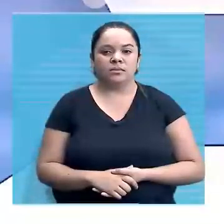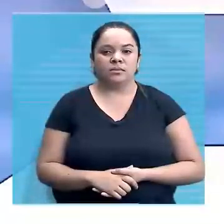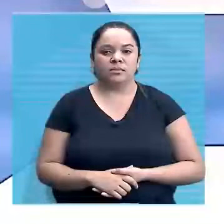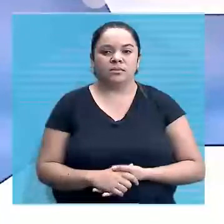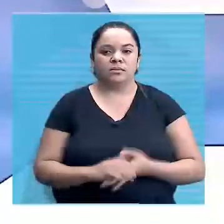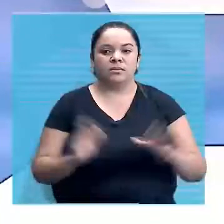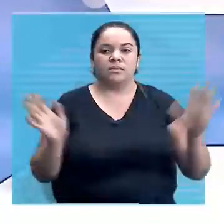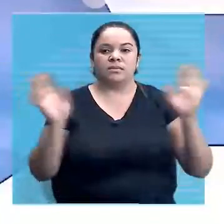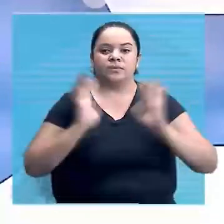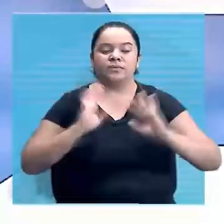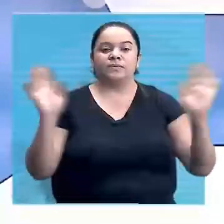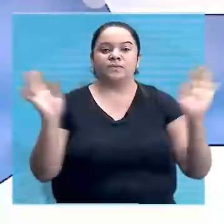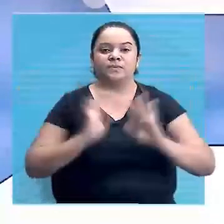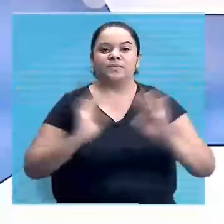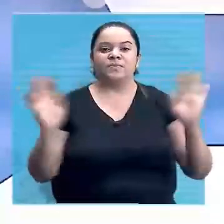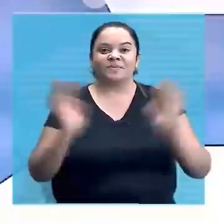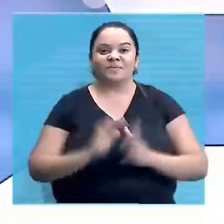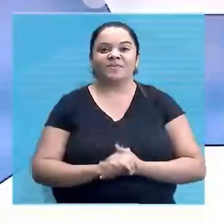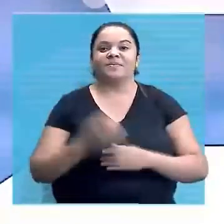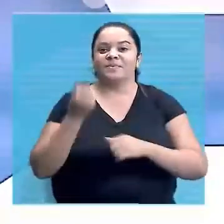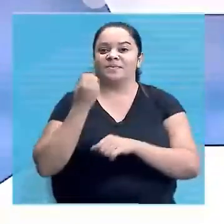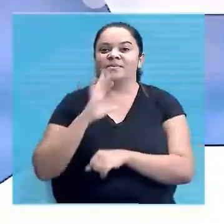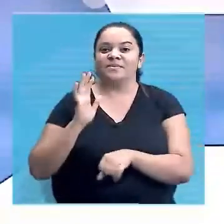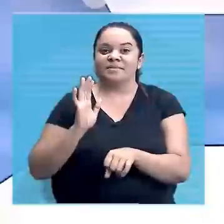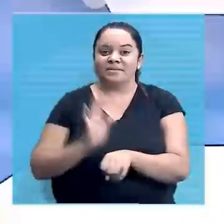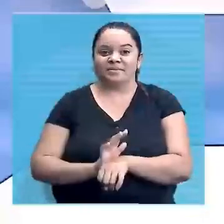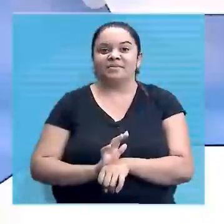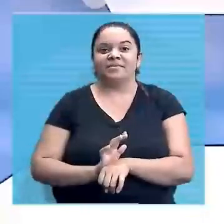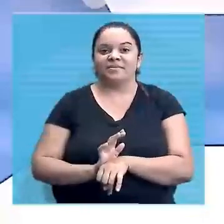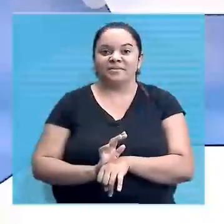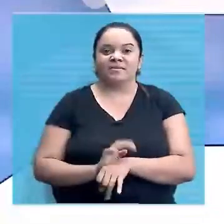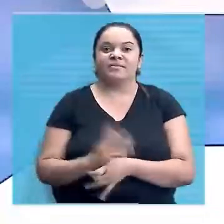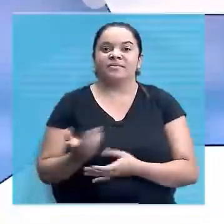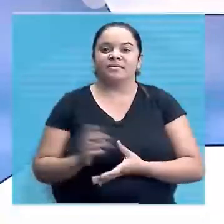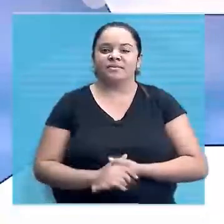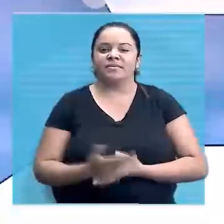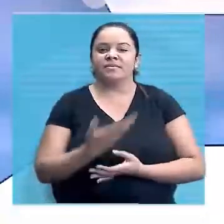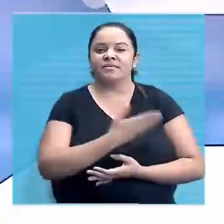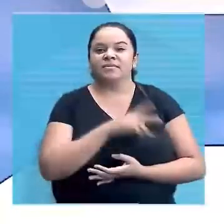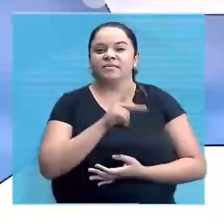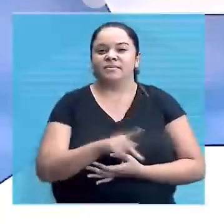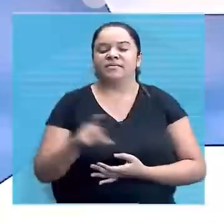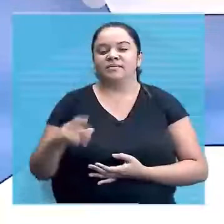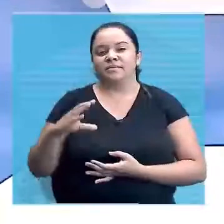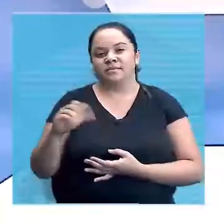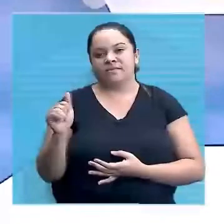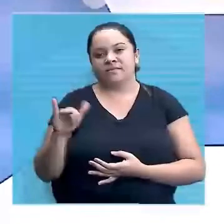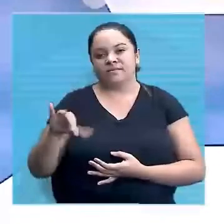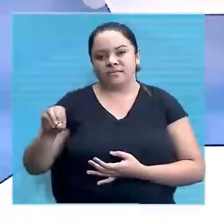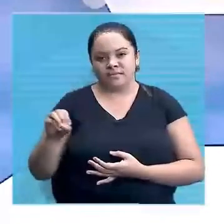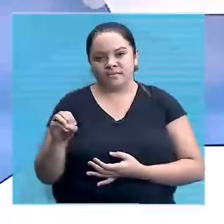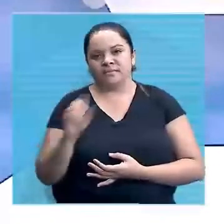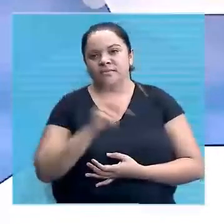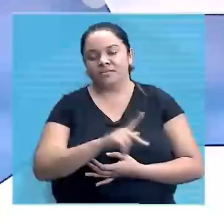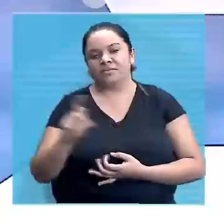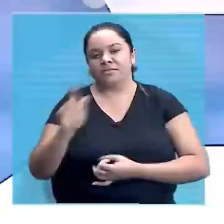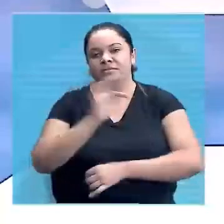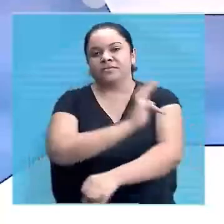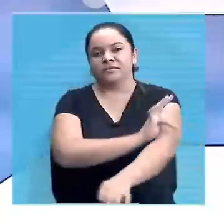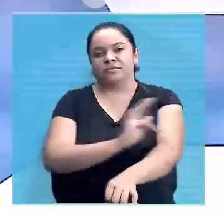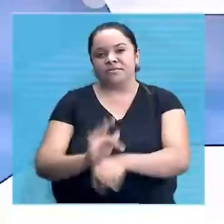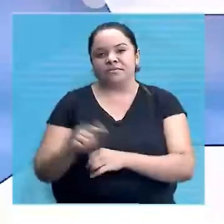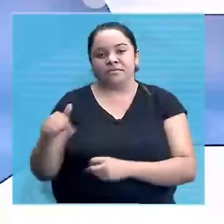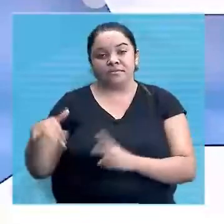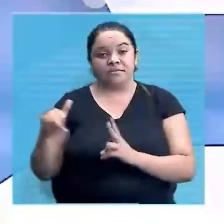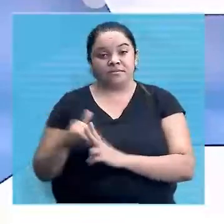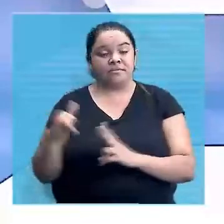Olá, meus queridos, muito boa tarde. Aqui quem fala com vocês é o professor Caio, professor de física aqui do canal